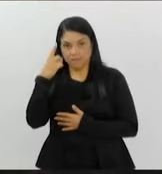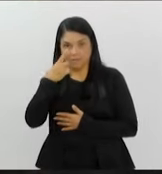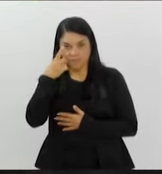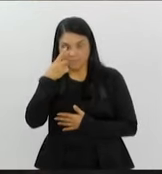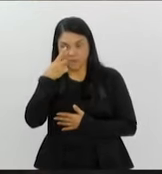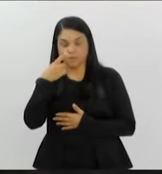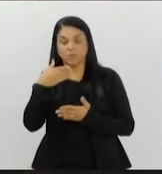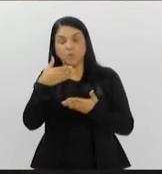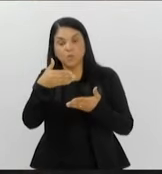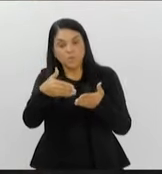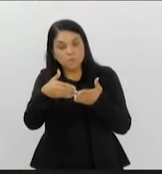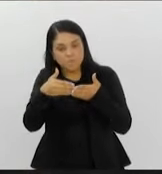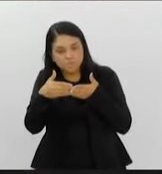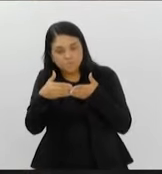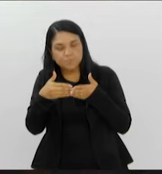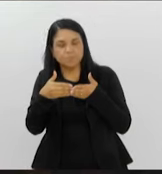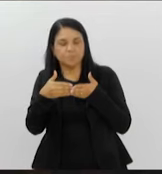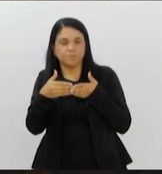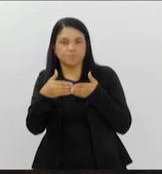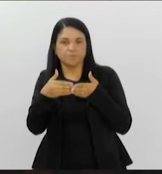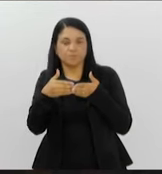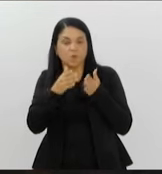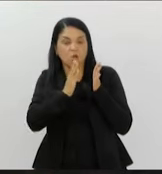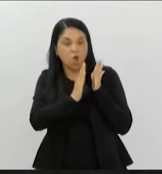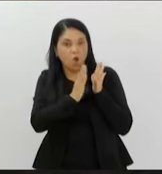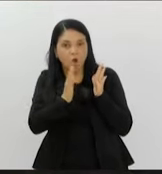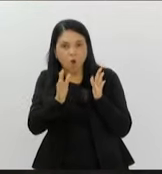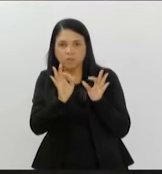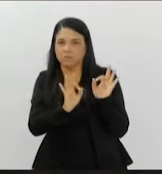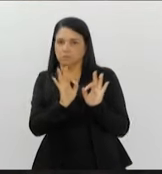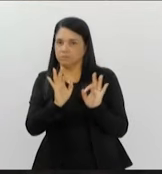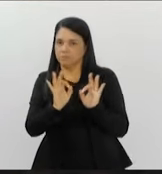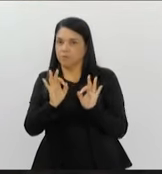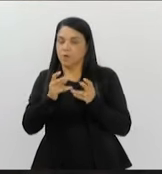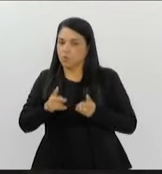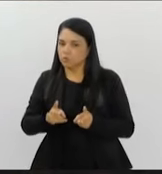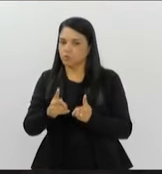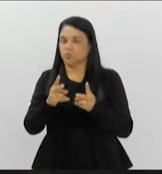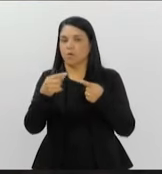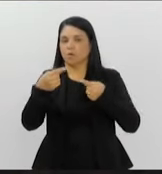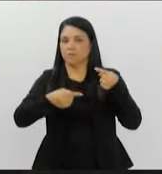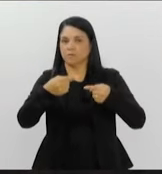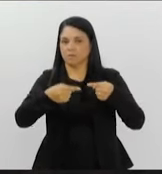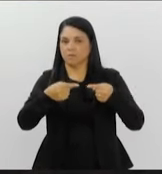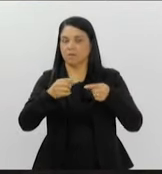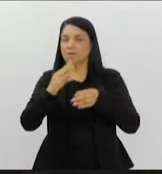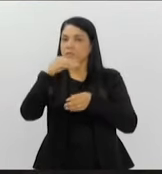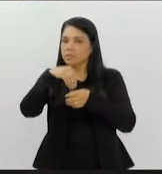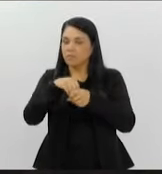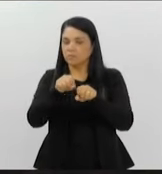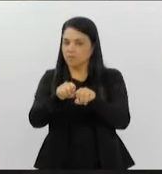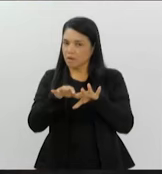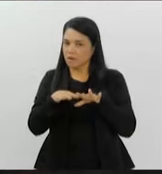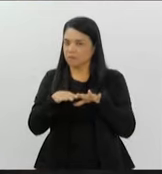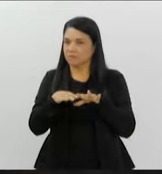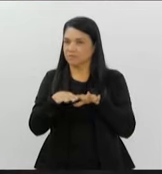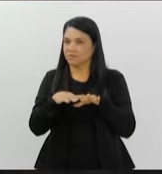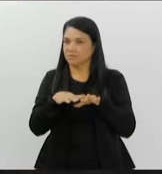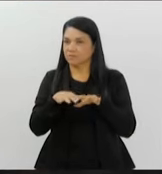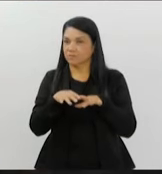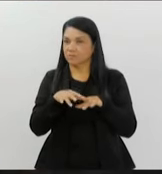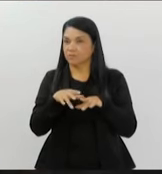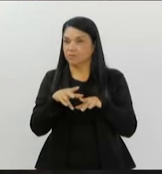peço a gentileza que, por favor, mantenham a ordem para que possamos continuar o debate nesta casa. Caso